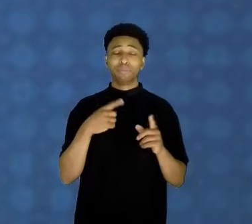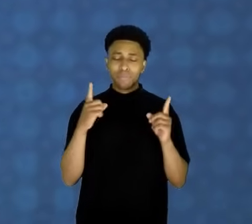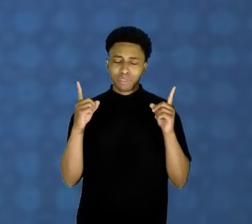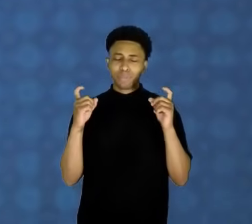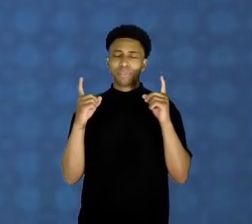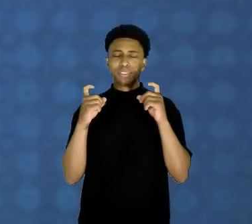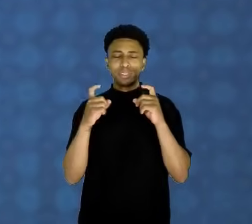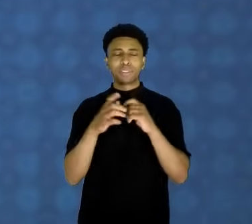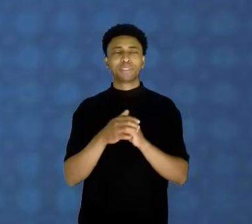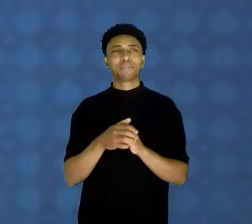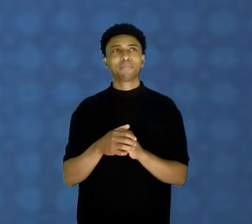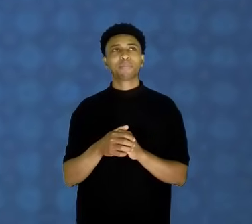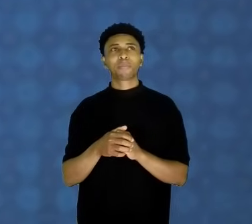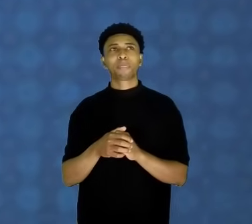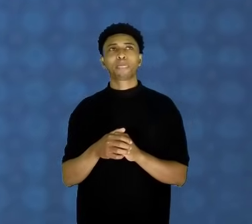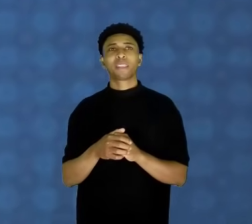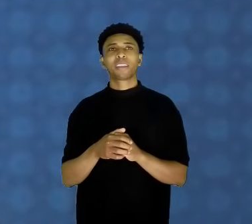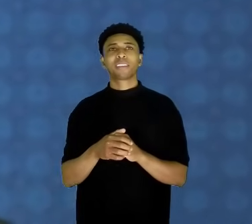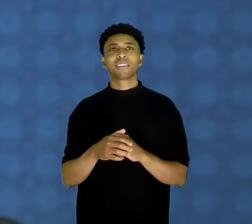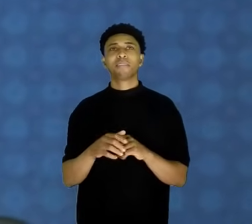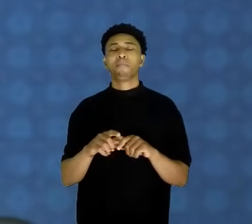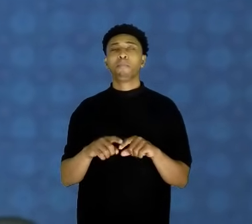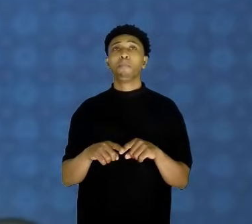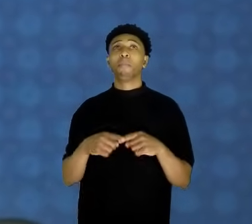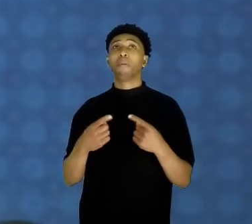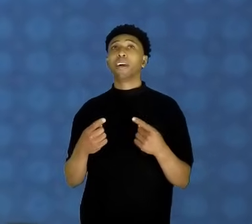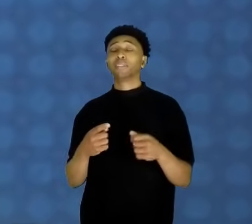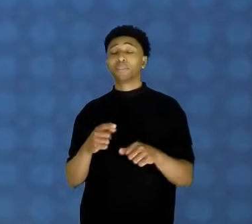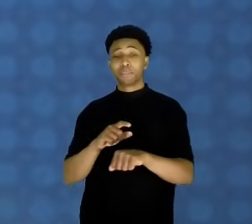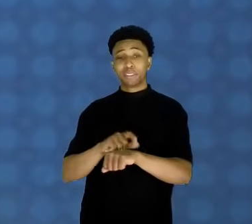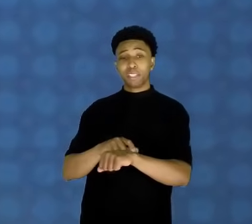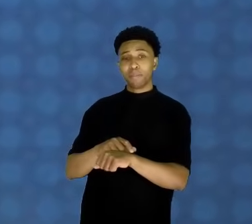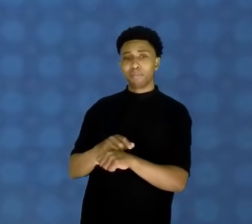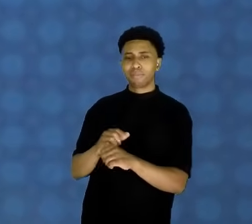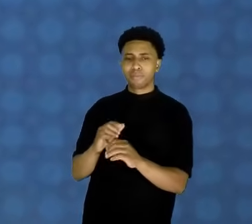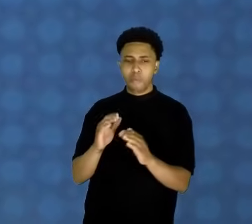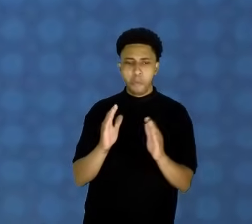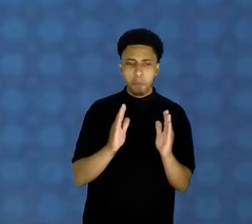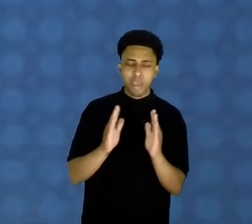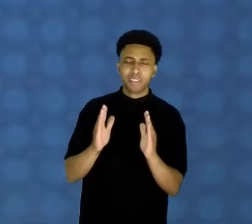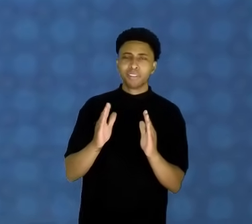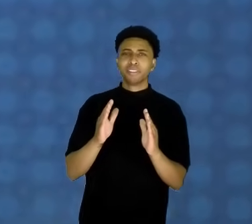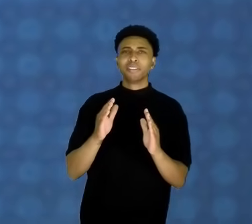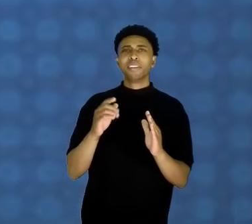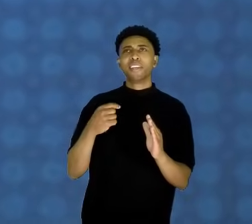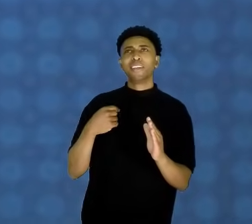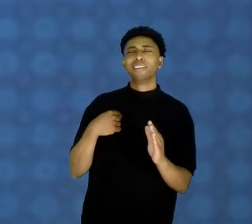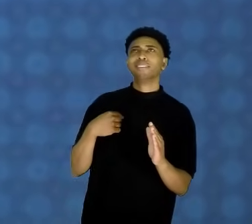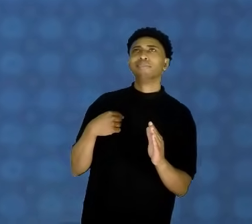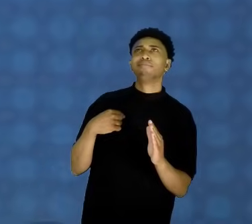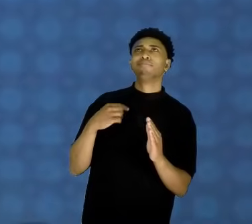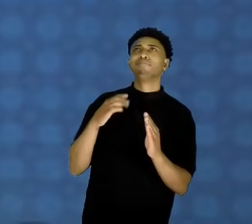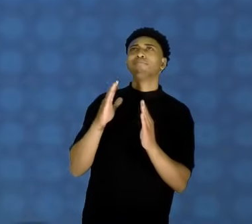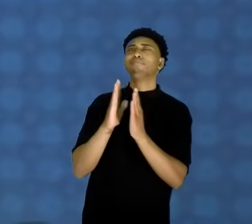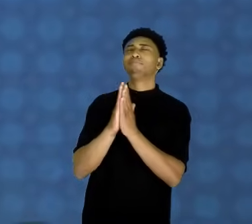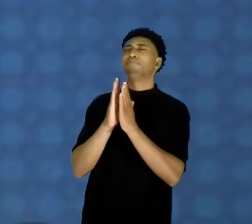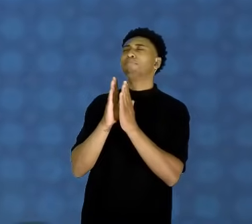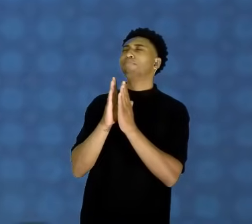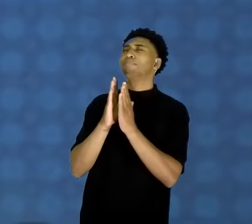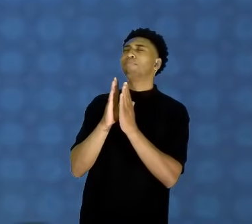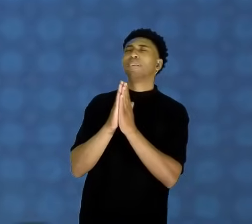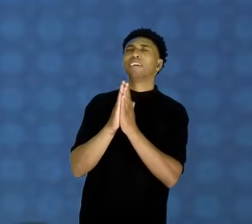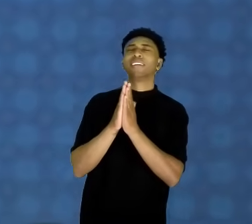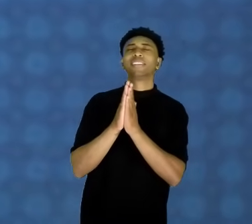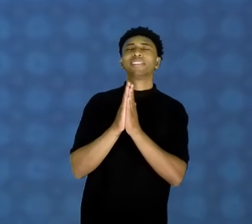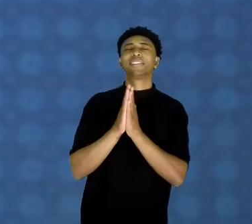a temperatura do ar-condicionado, se o teu filho vai ser chamado no painel do Kids. É muito difícil te agradar porque teu ego é